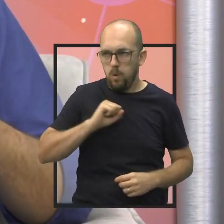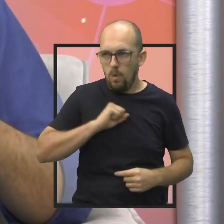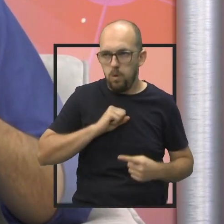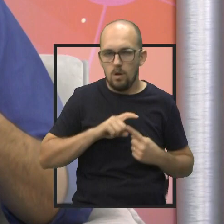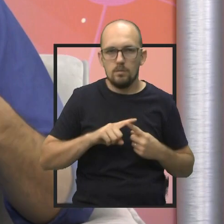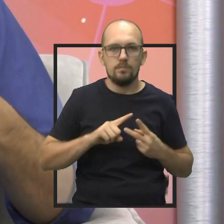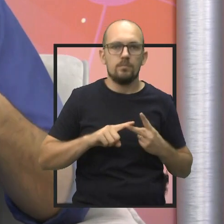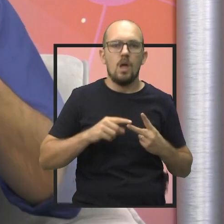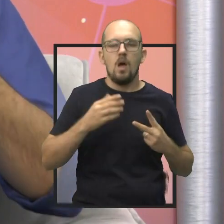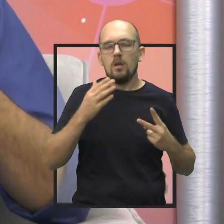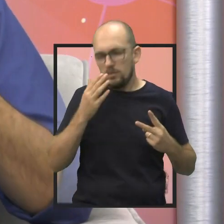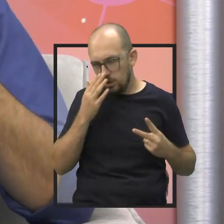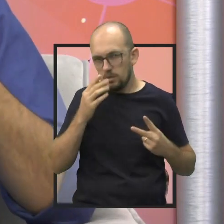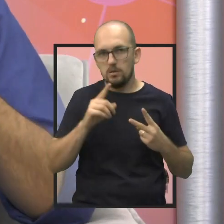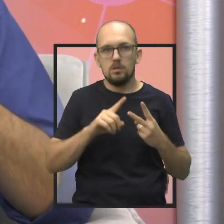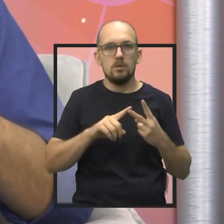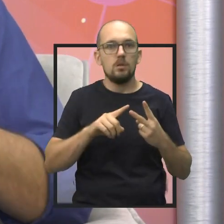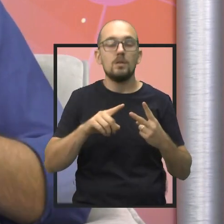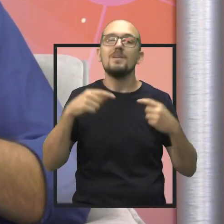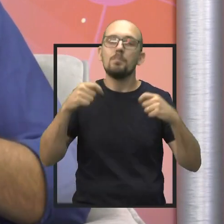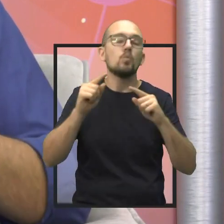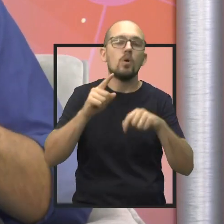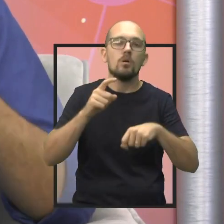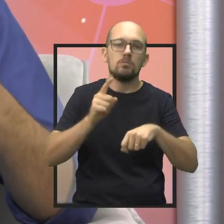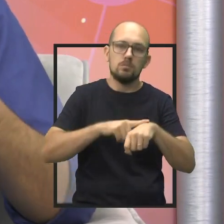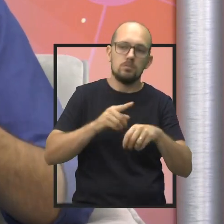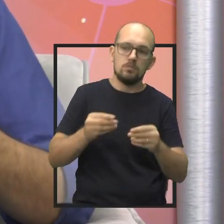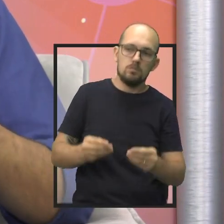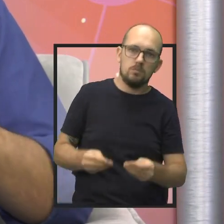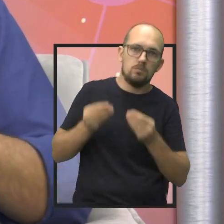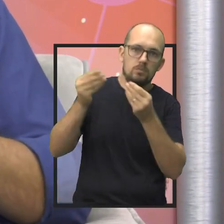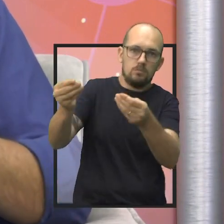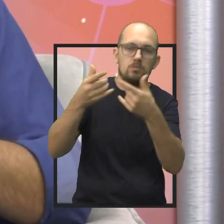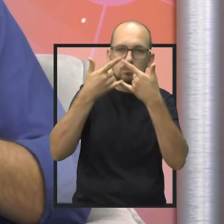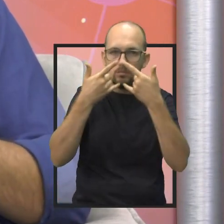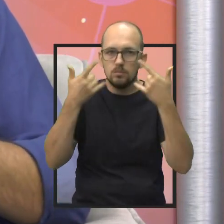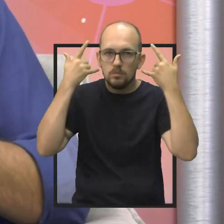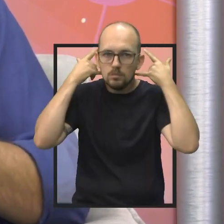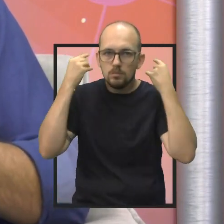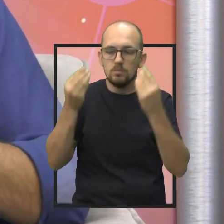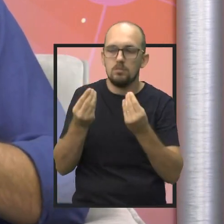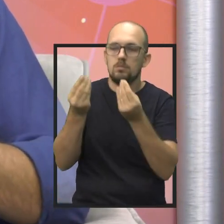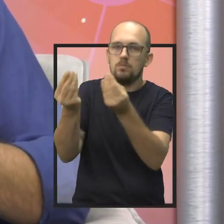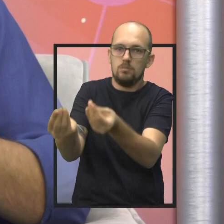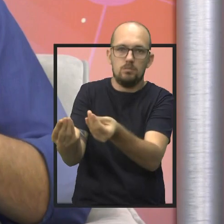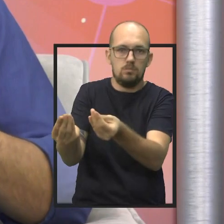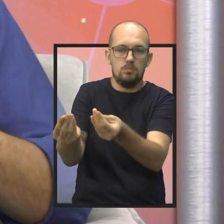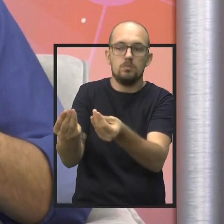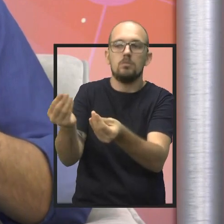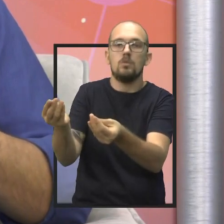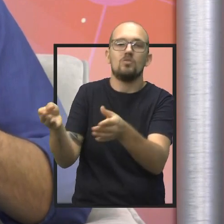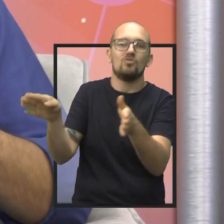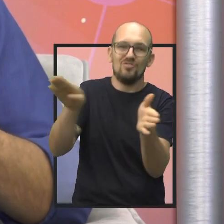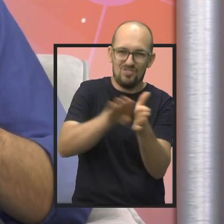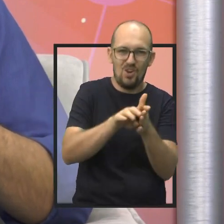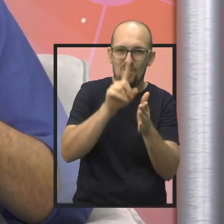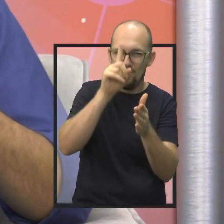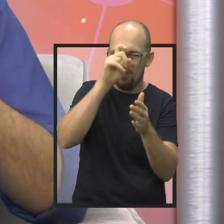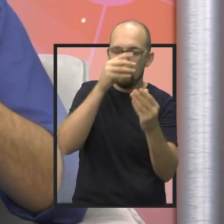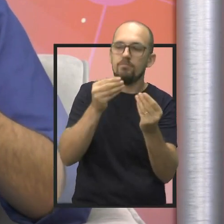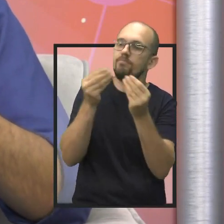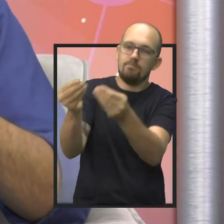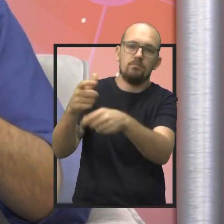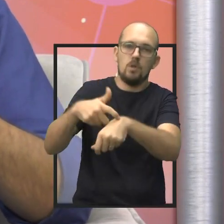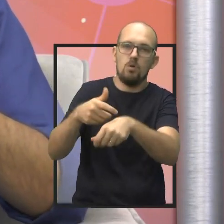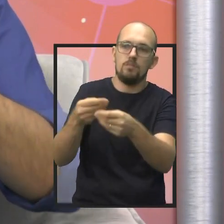espirrando, ele deve receber uma máscara cirúrgica ao entrar no hospital, né? E se ele